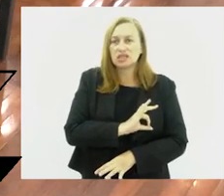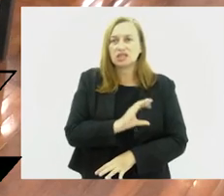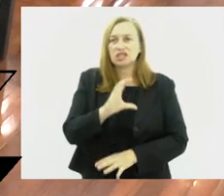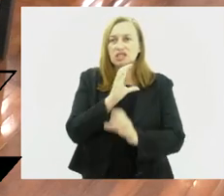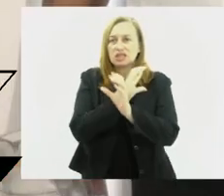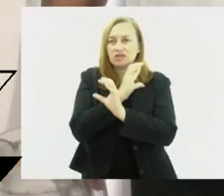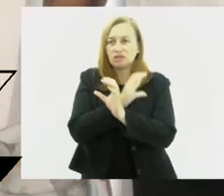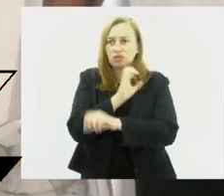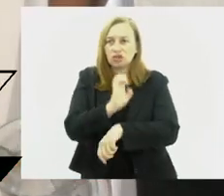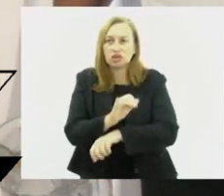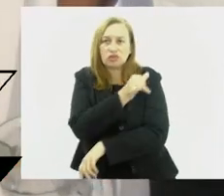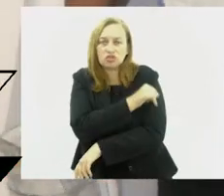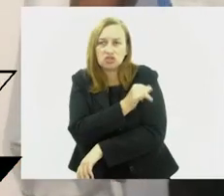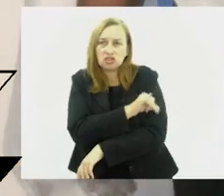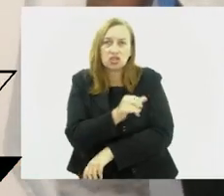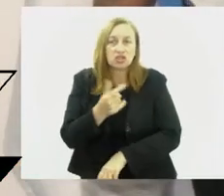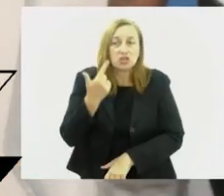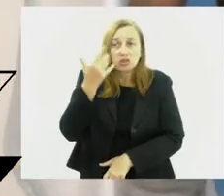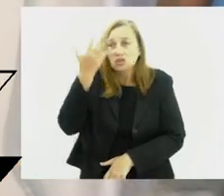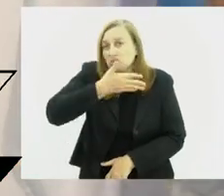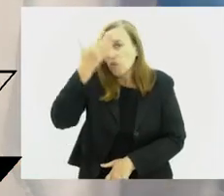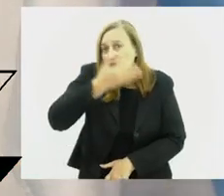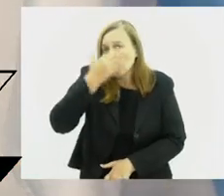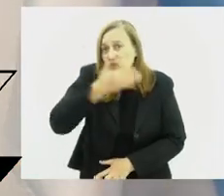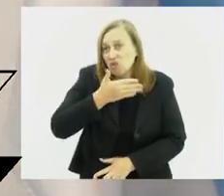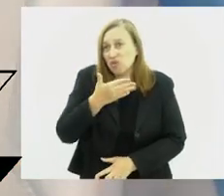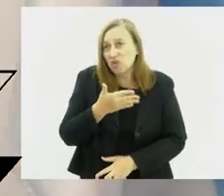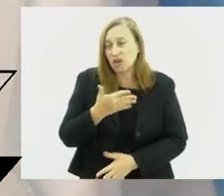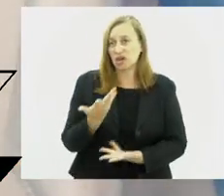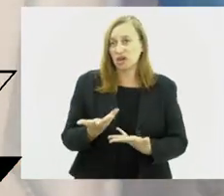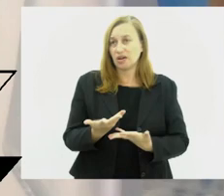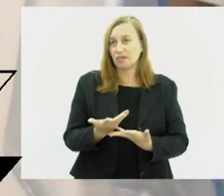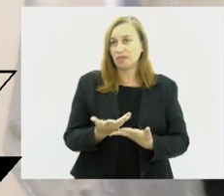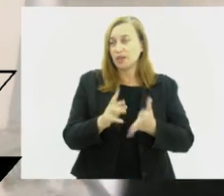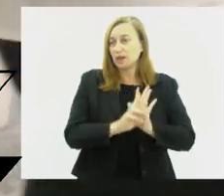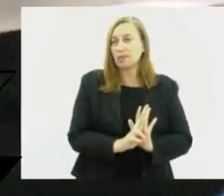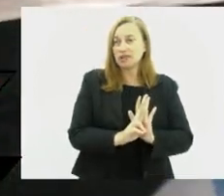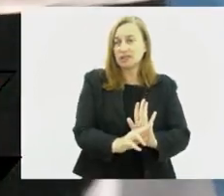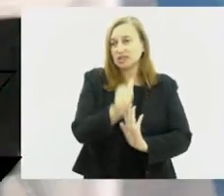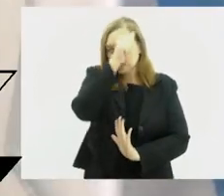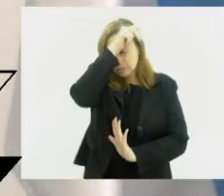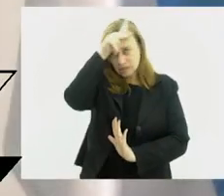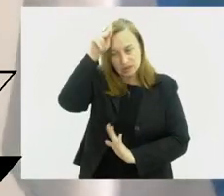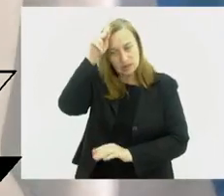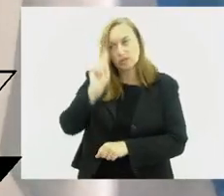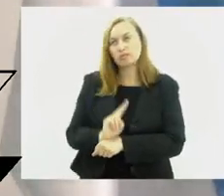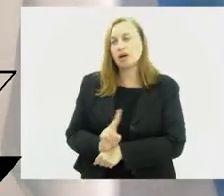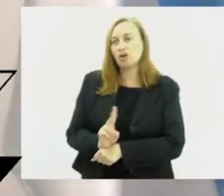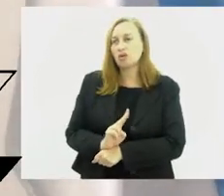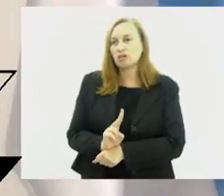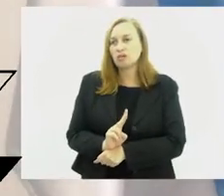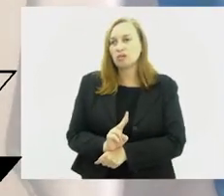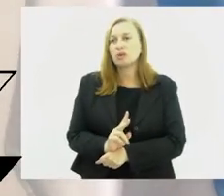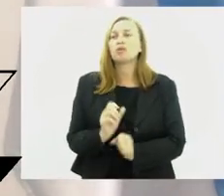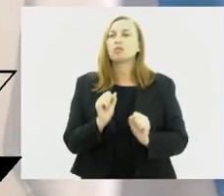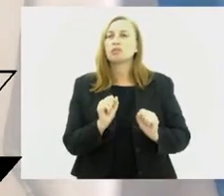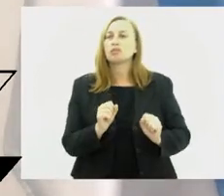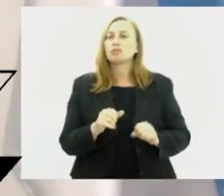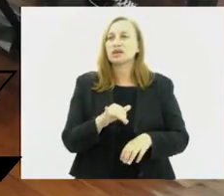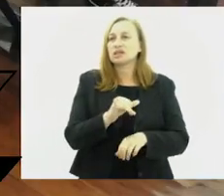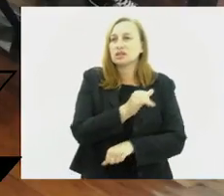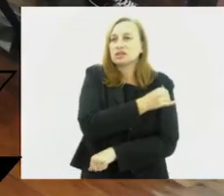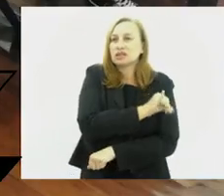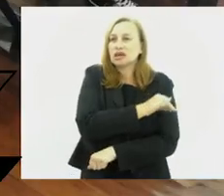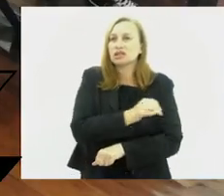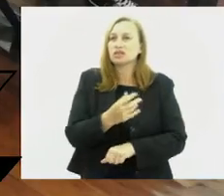autoridade municipal aqui para discutir um tema que perpassa qualquer vertente política, ideológica, mas algo sensível para a cidade do Presidente,